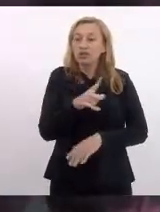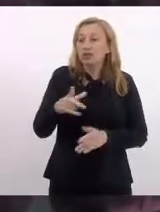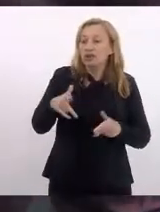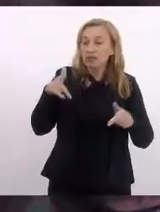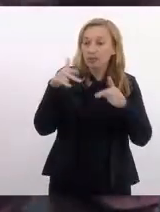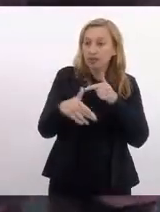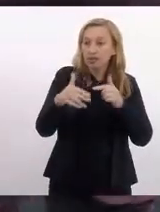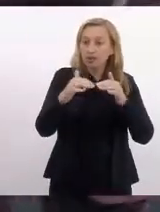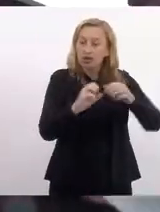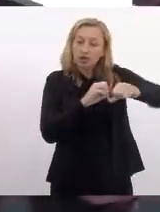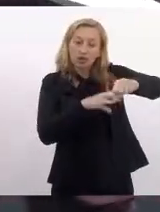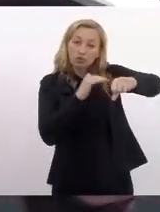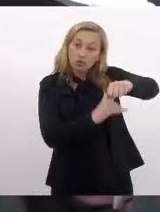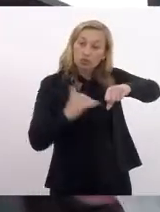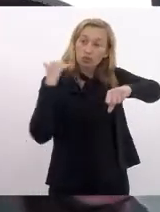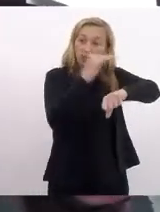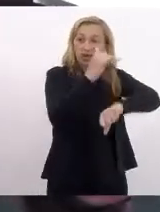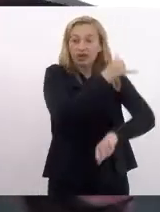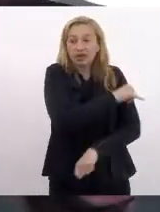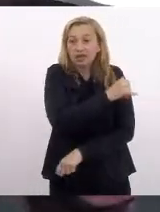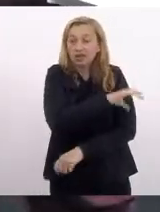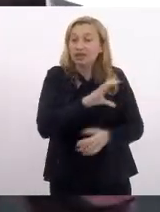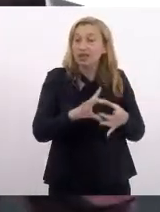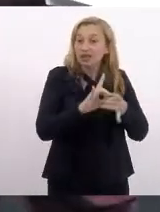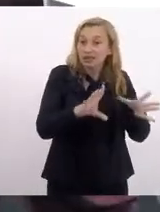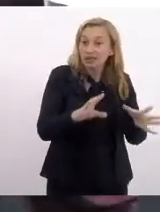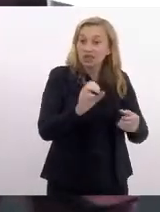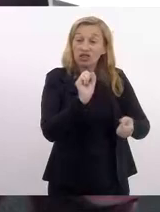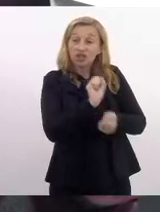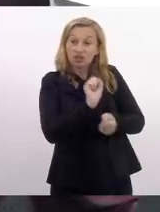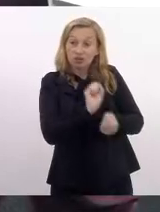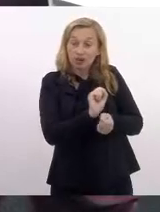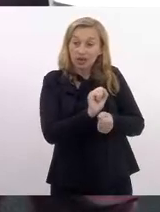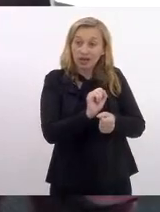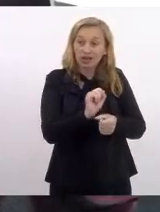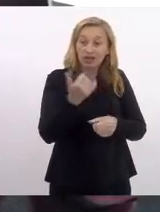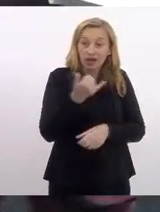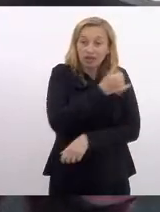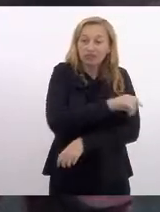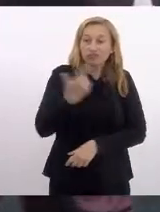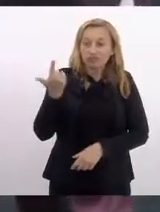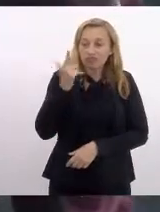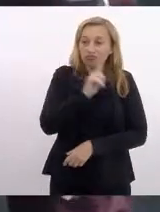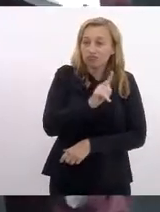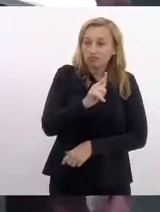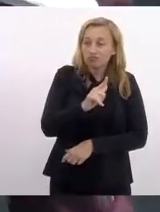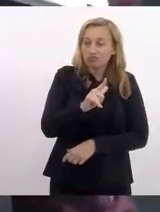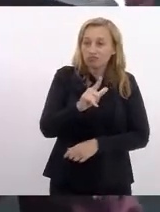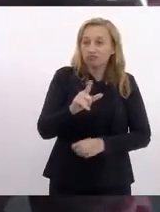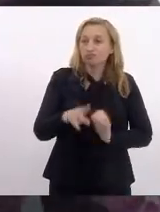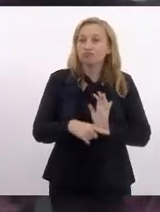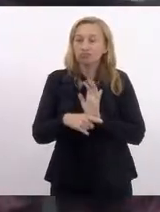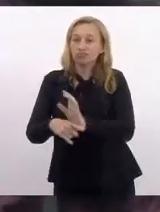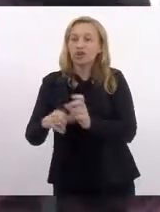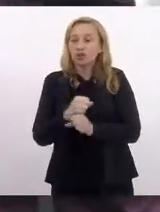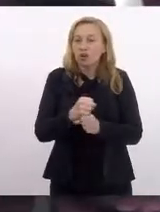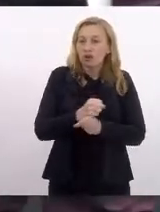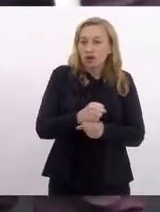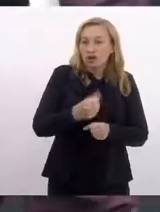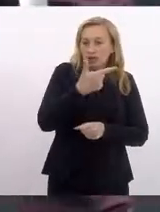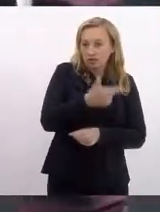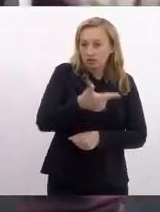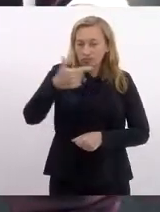impedir que o supera Rio Deixe de ser esfera Rio e consiga consolidar e um ano de